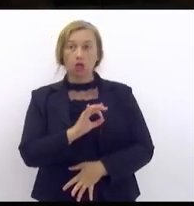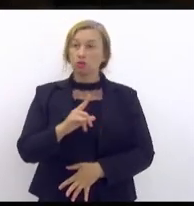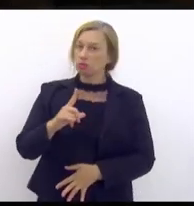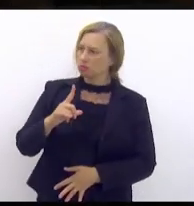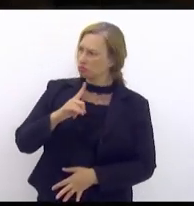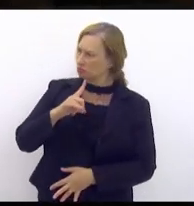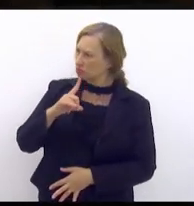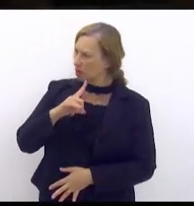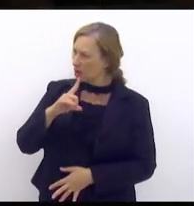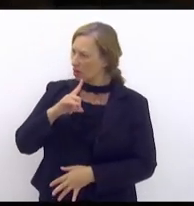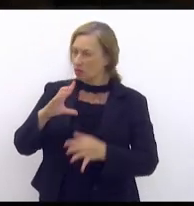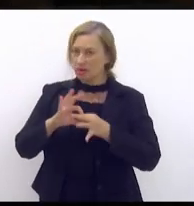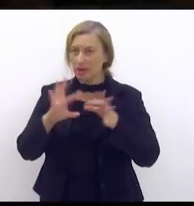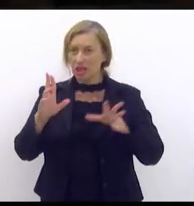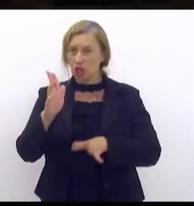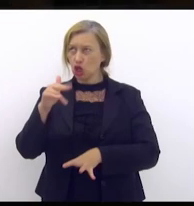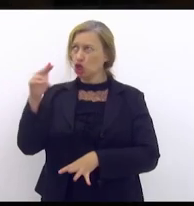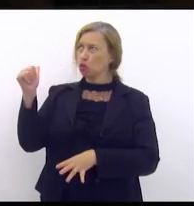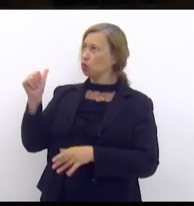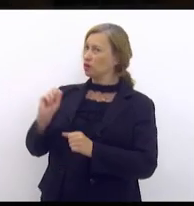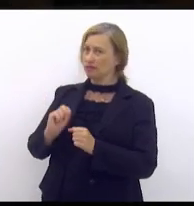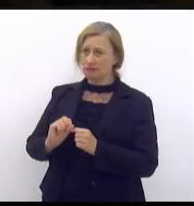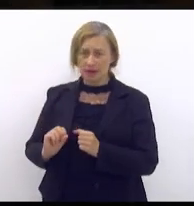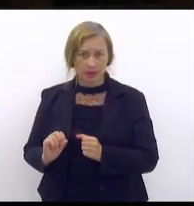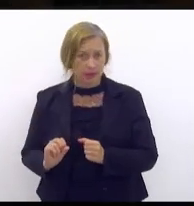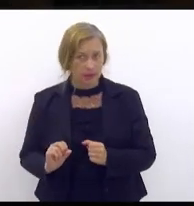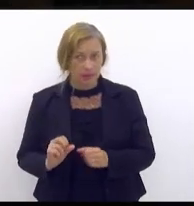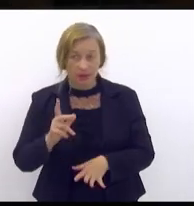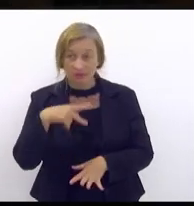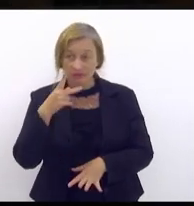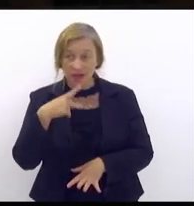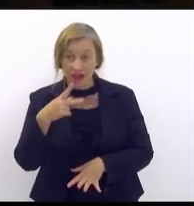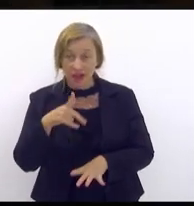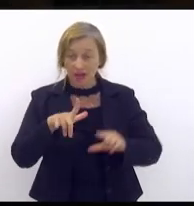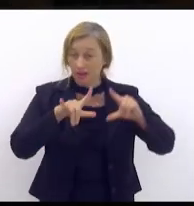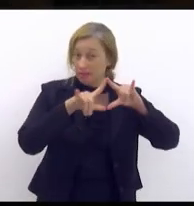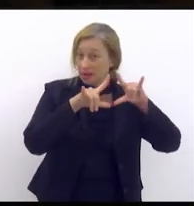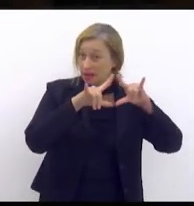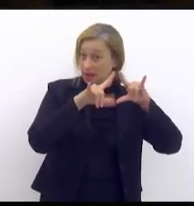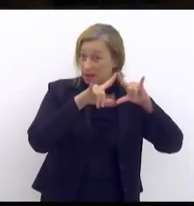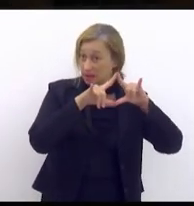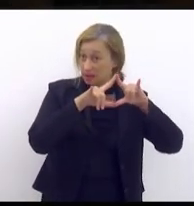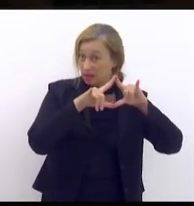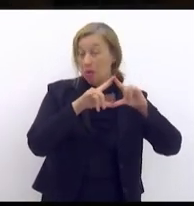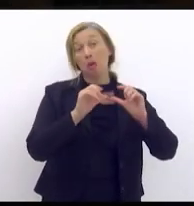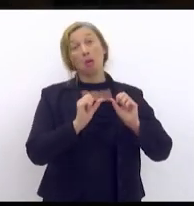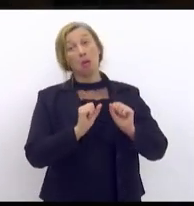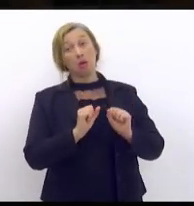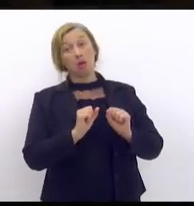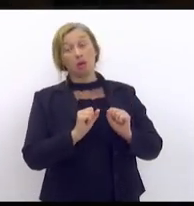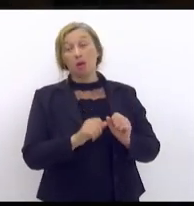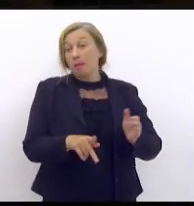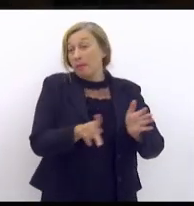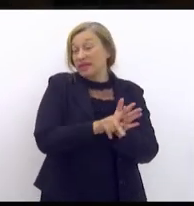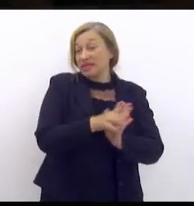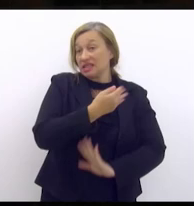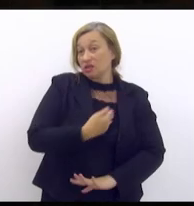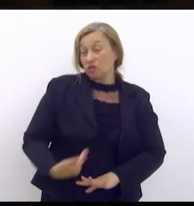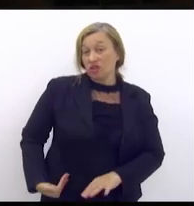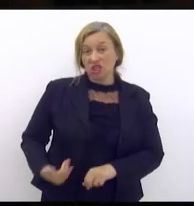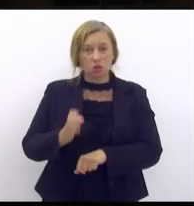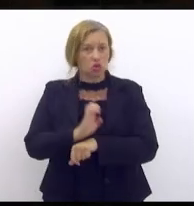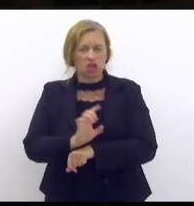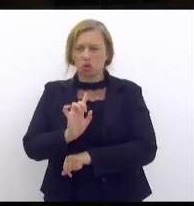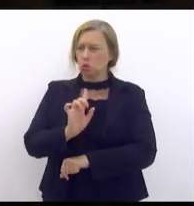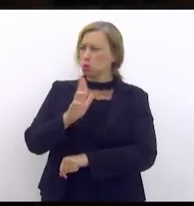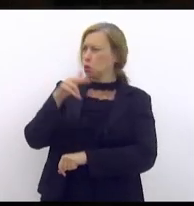e jamais o faria, para dizer que essa milícia seria do governador do estado. Não o